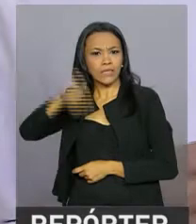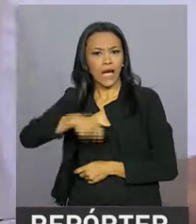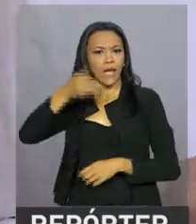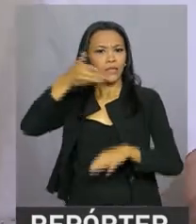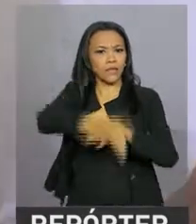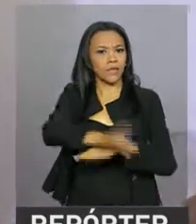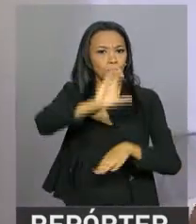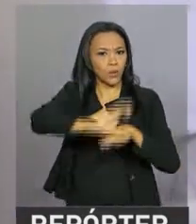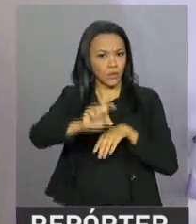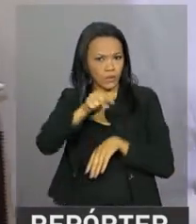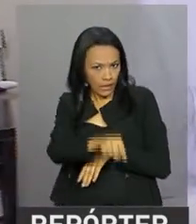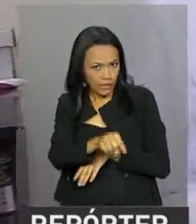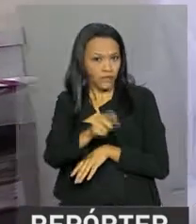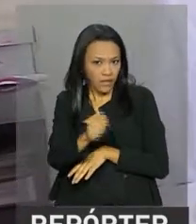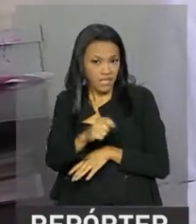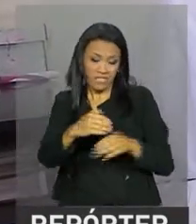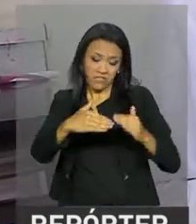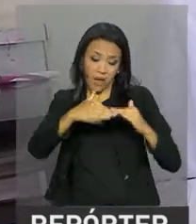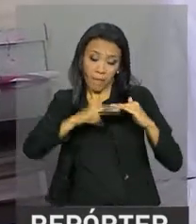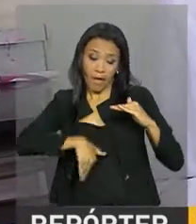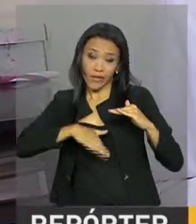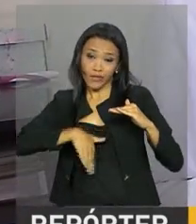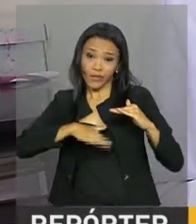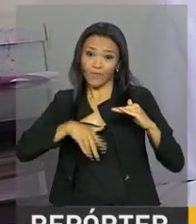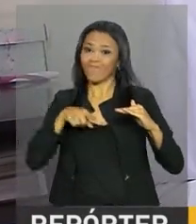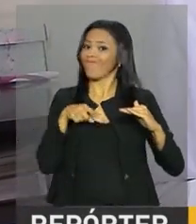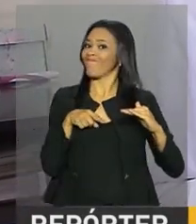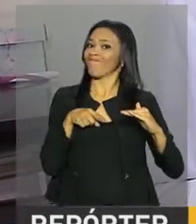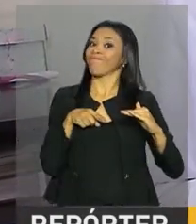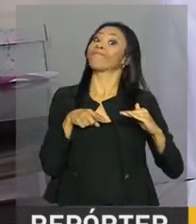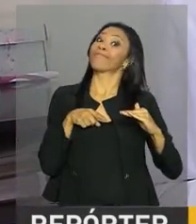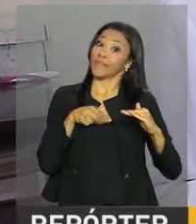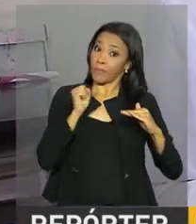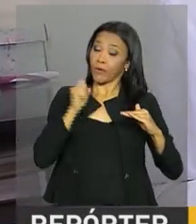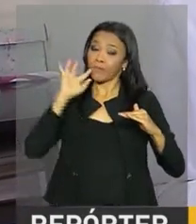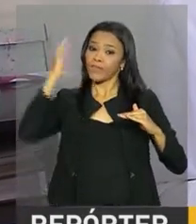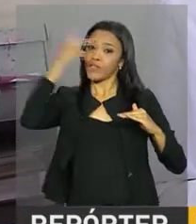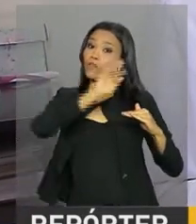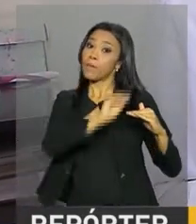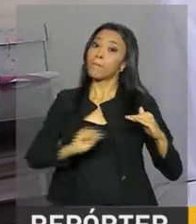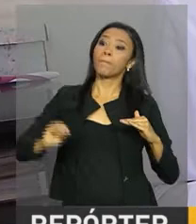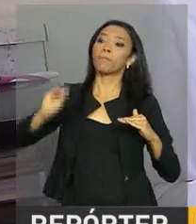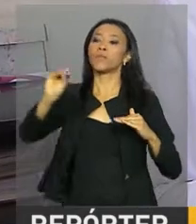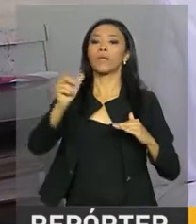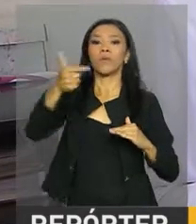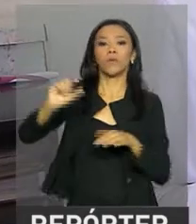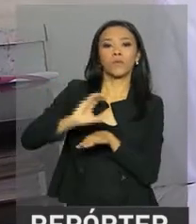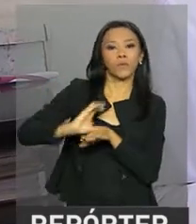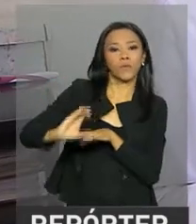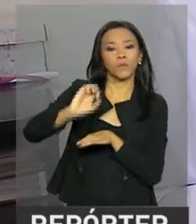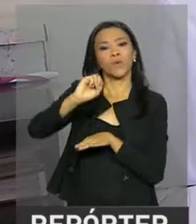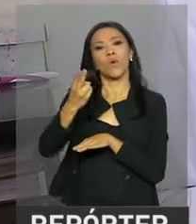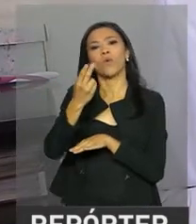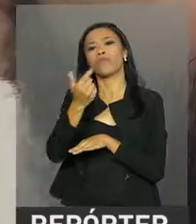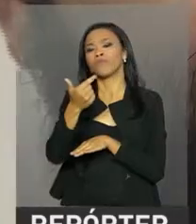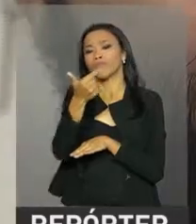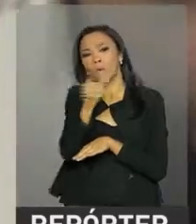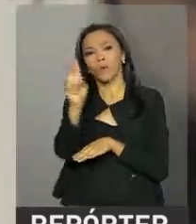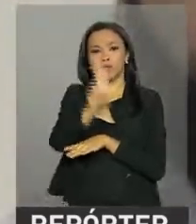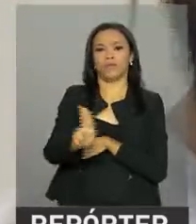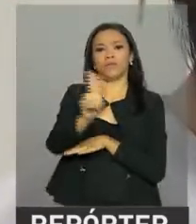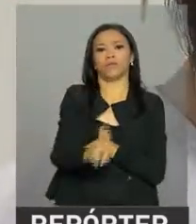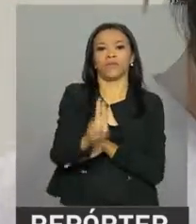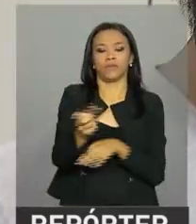se estiver abaixo da nota de corte o candidato pode mudar a opção de curso ou instituição de ensino